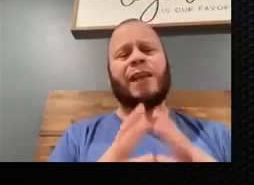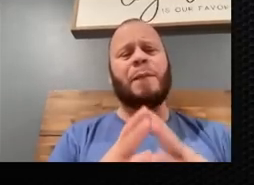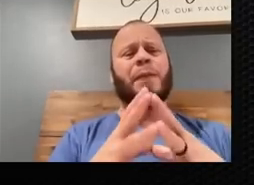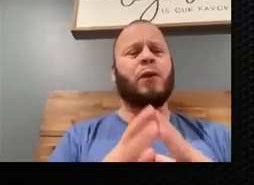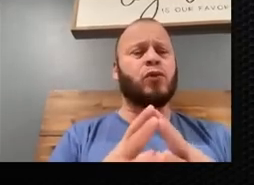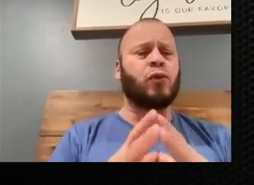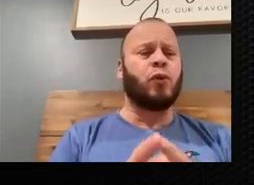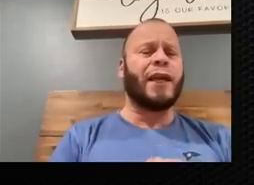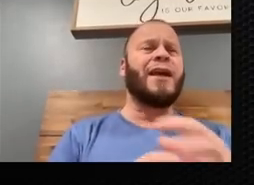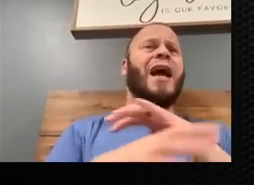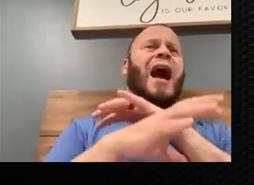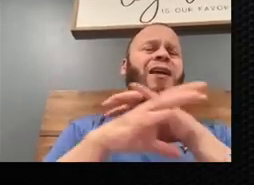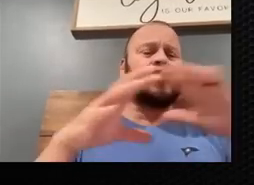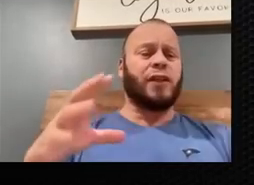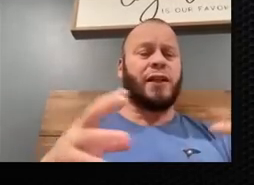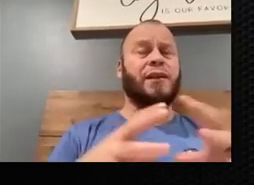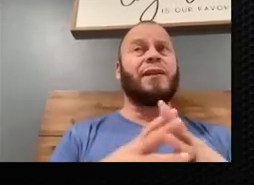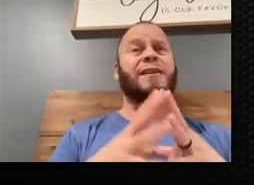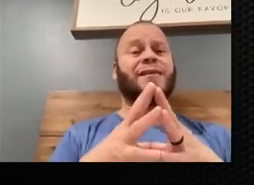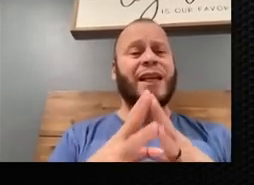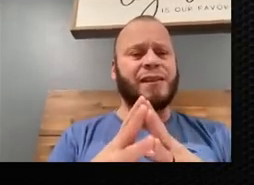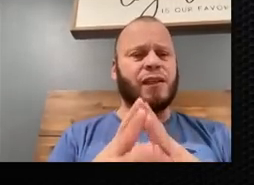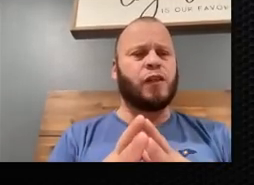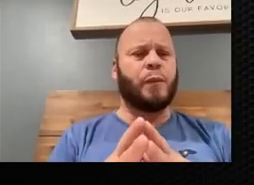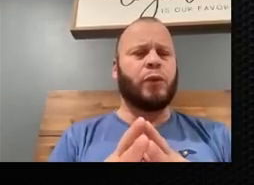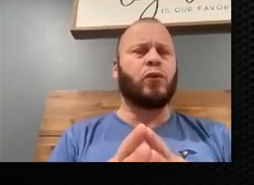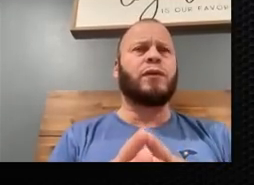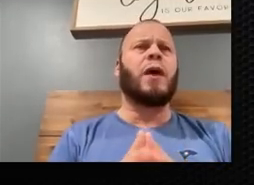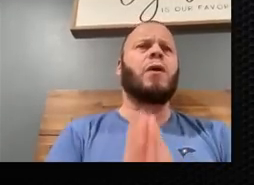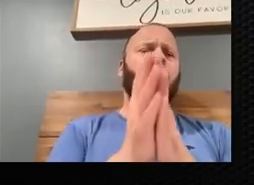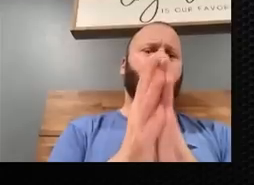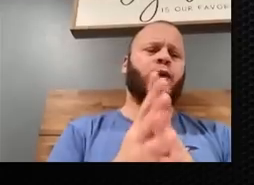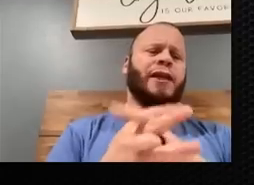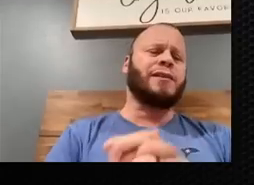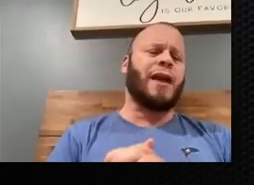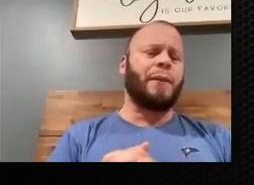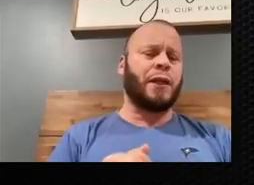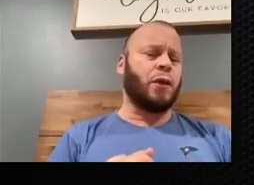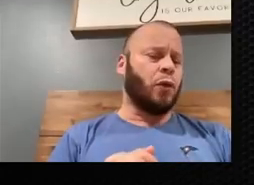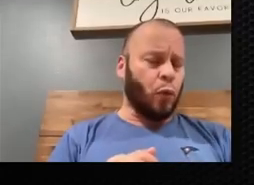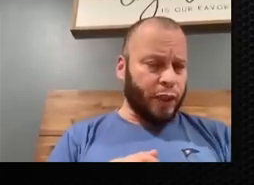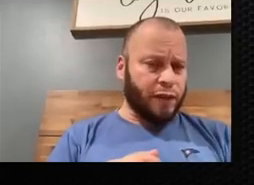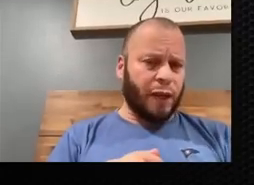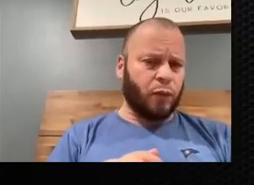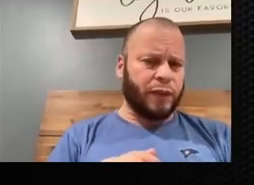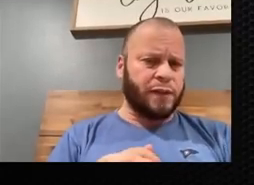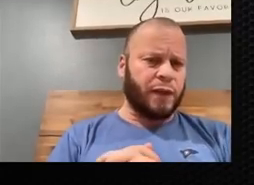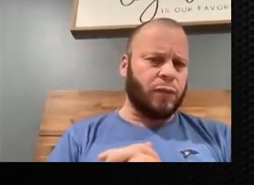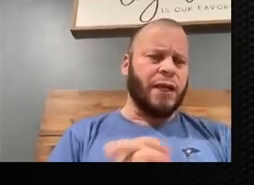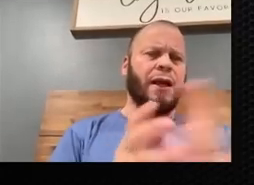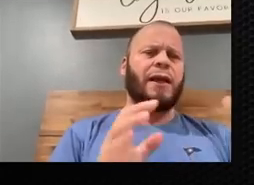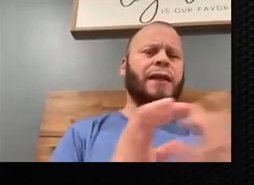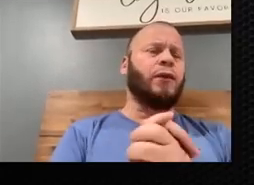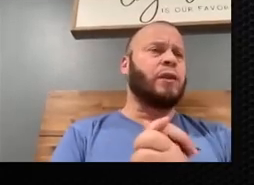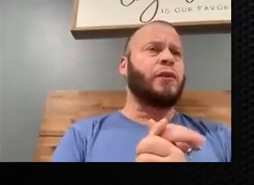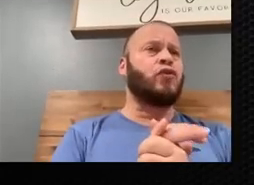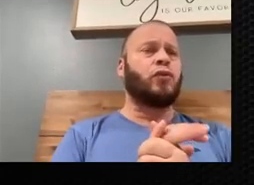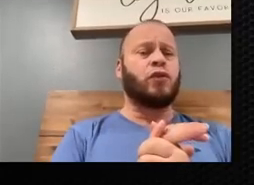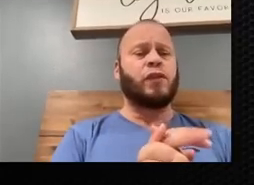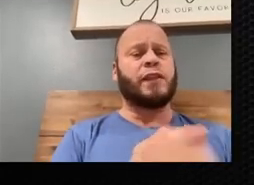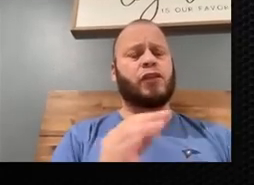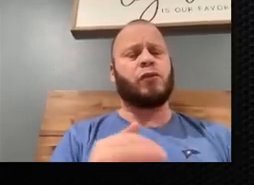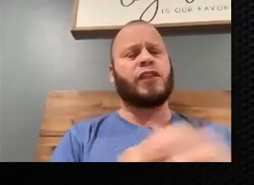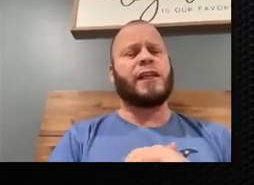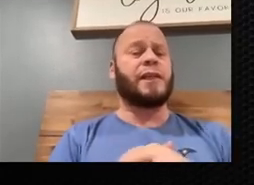eles não têm para onde correr à esquerda. está em desespero total, porque sabem o que está acontecendo. Galera, Deus